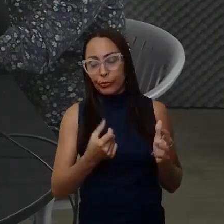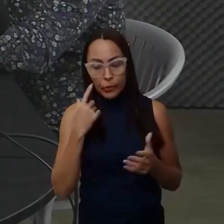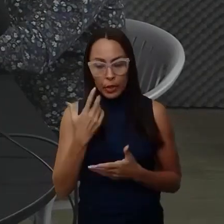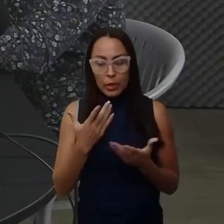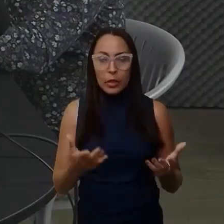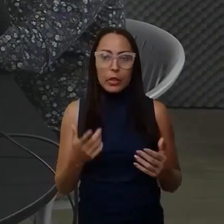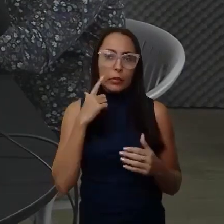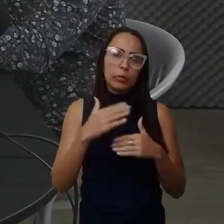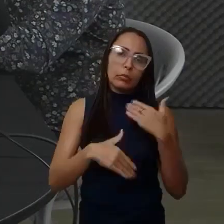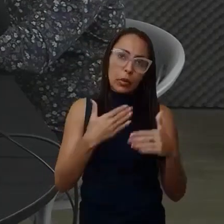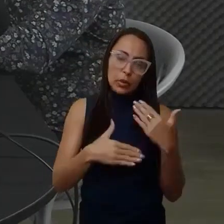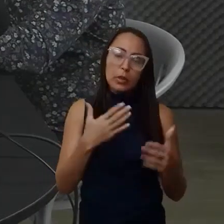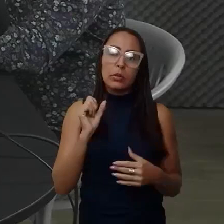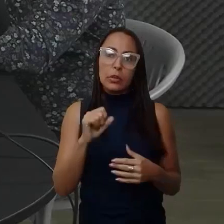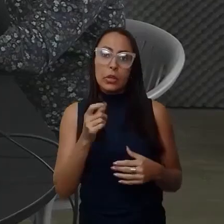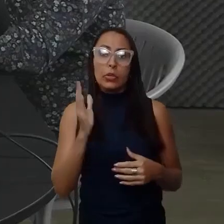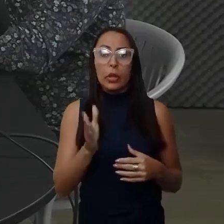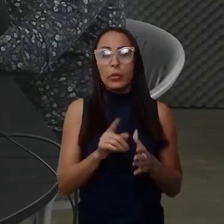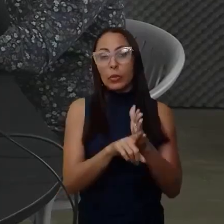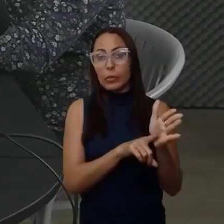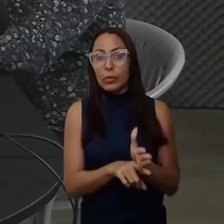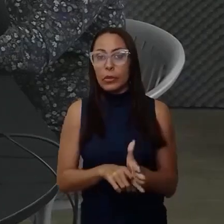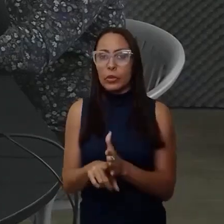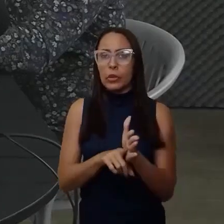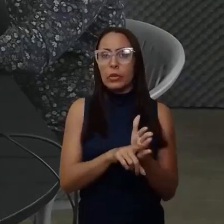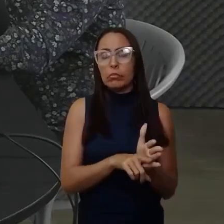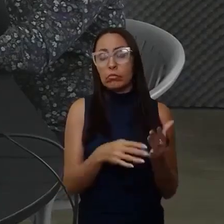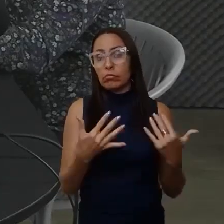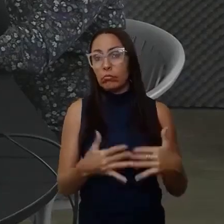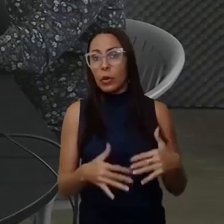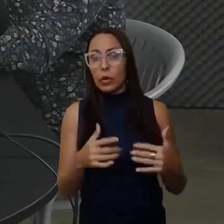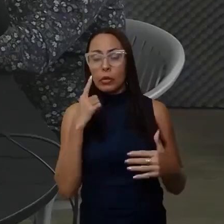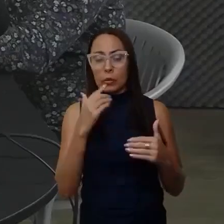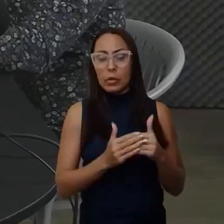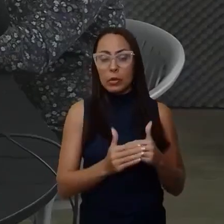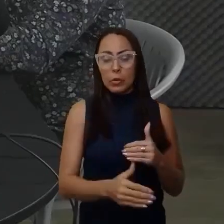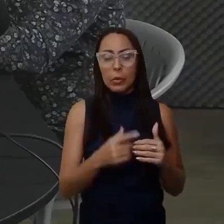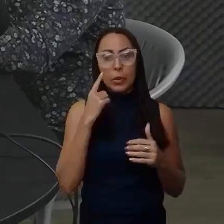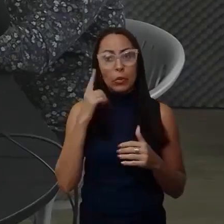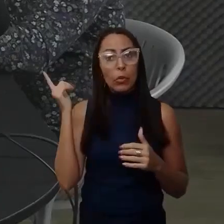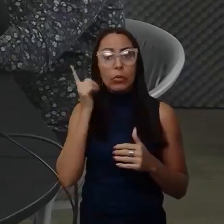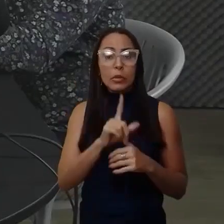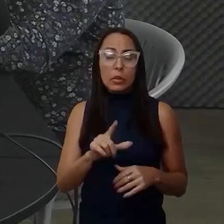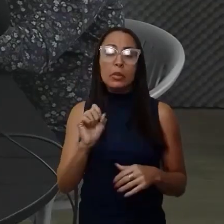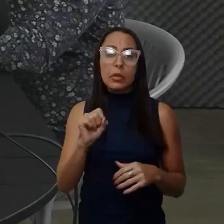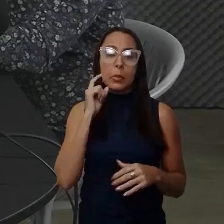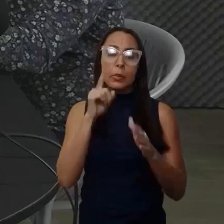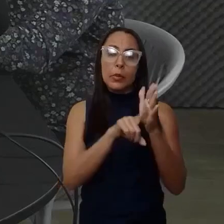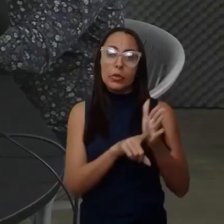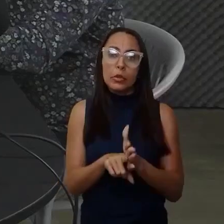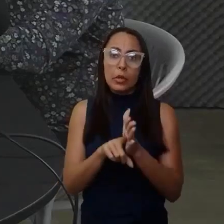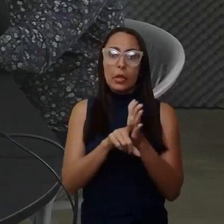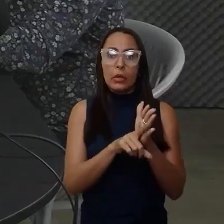esse longo processo, assim, já tinha uma pesquisa extensa, mas a partir do momento que eu consegui os recursos, aí a gente também foi pesquisar, chamou